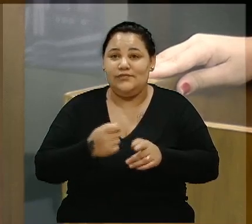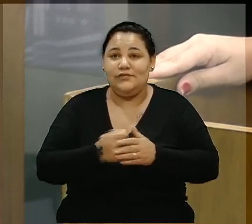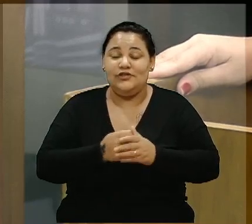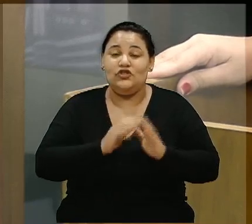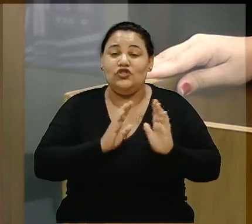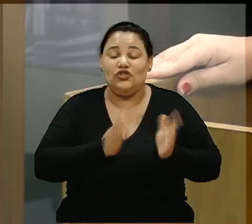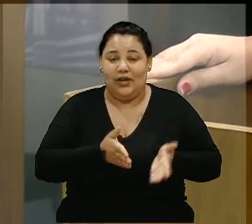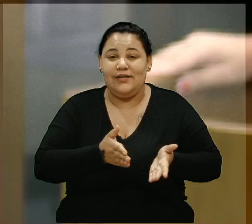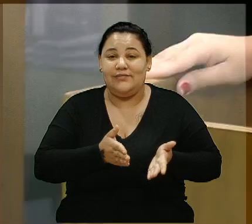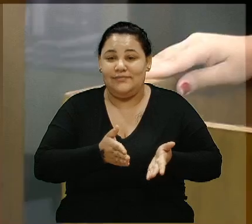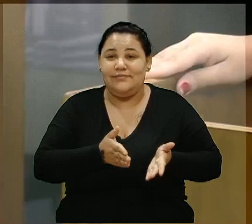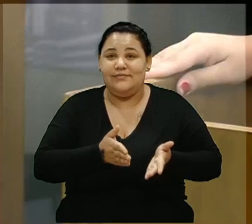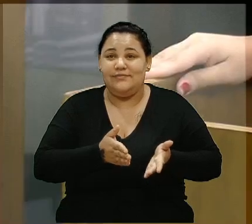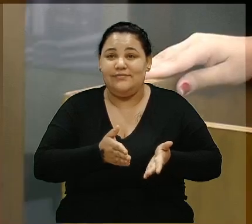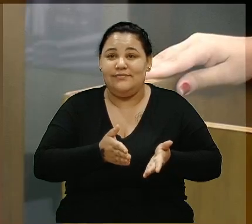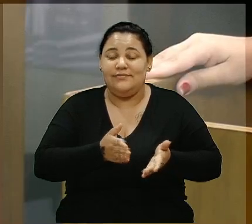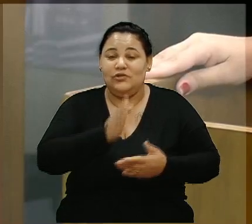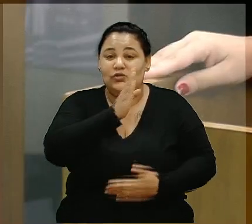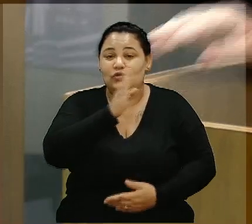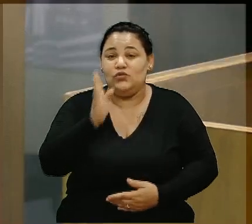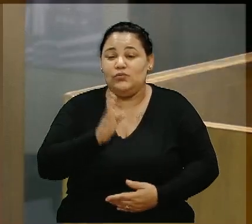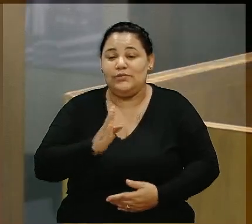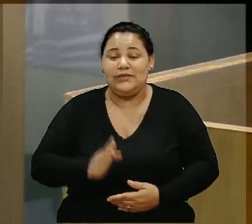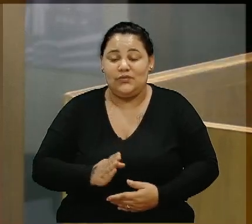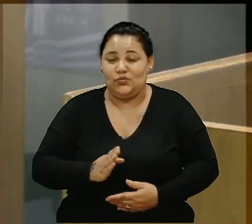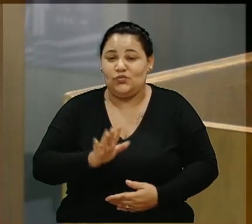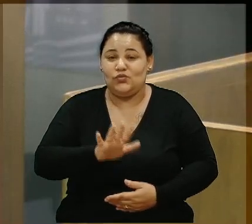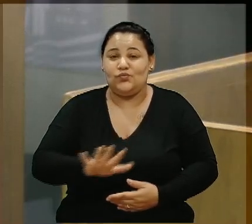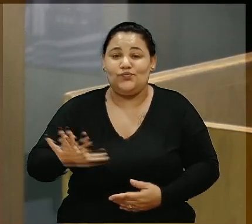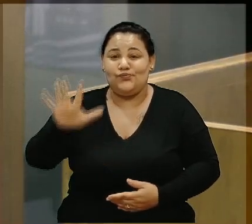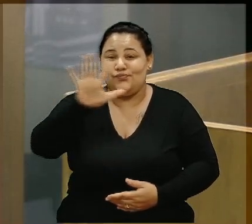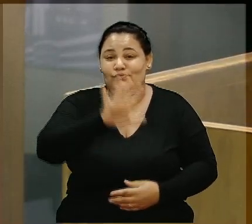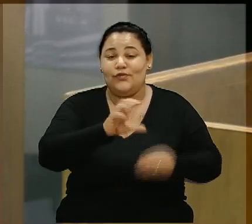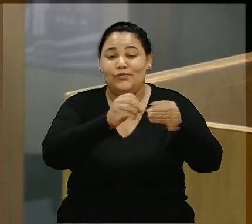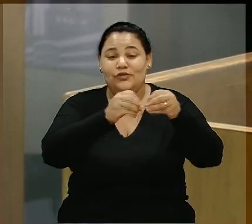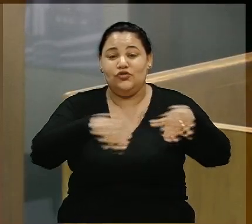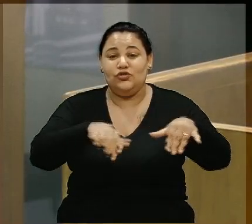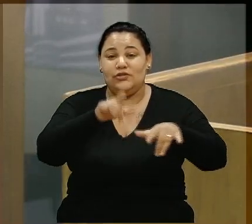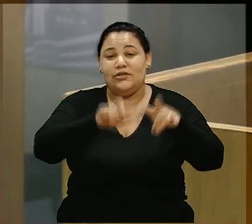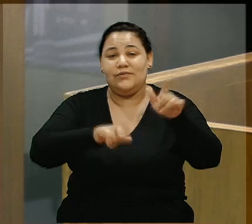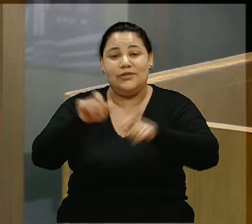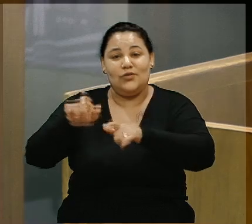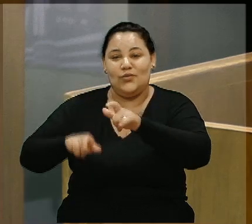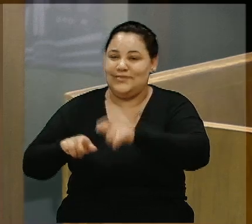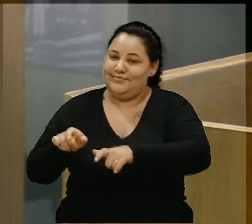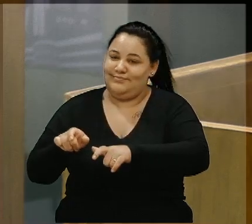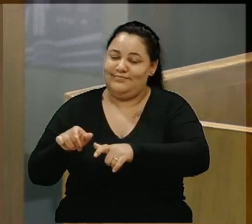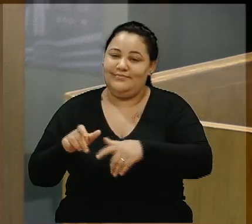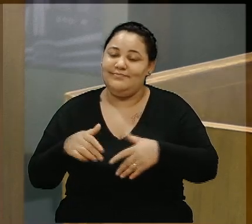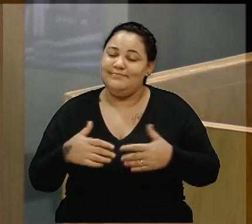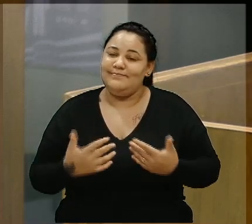já está nacionalmente prejudicando as pessoas. Inclusive,